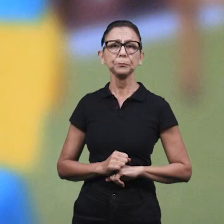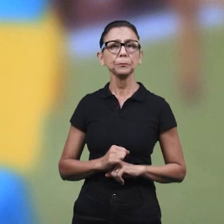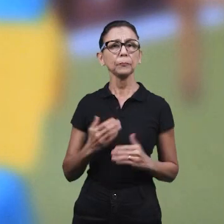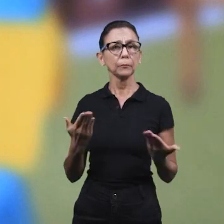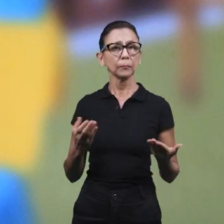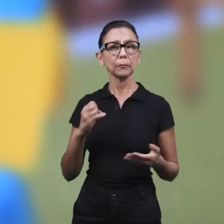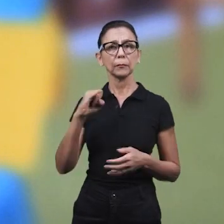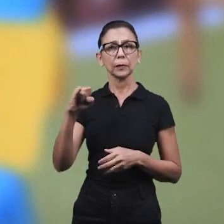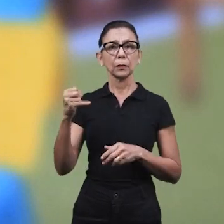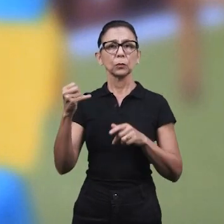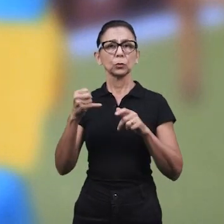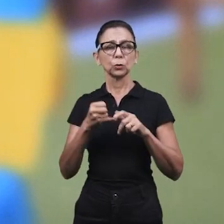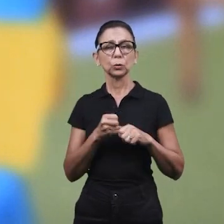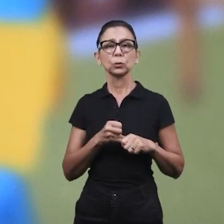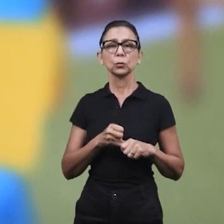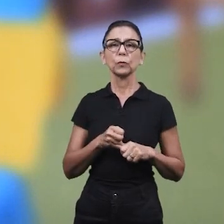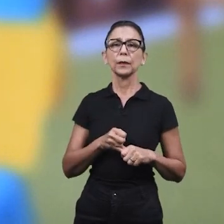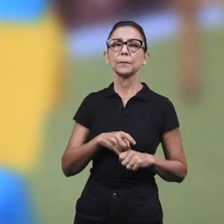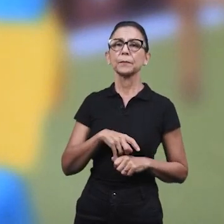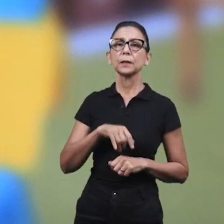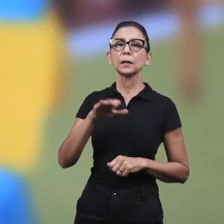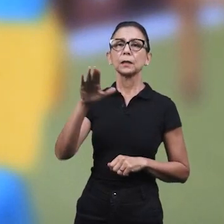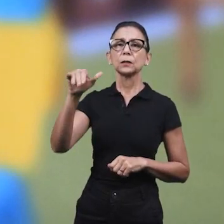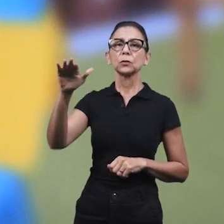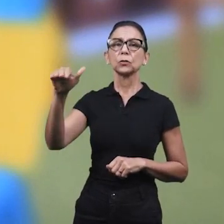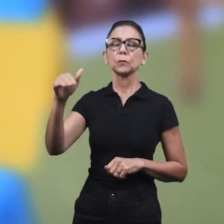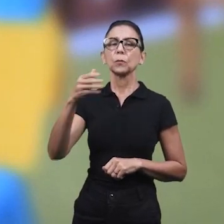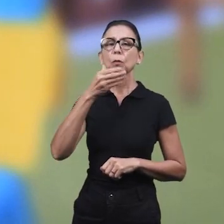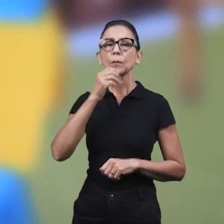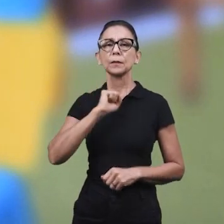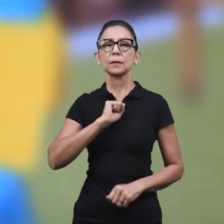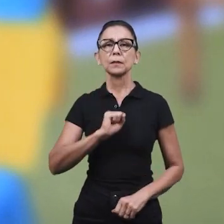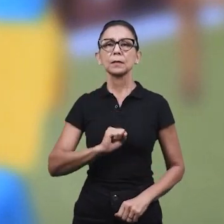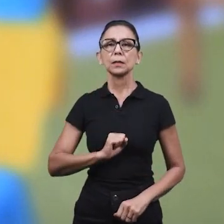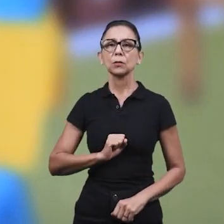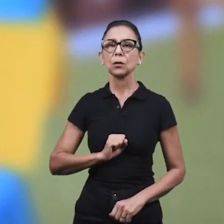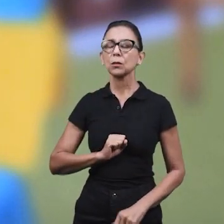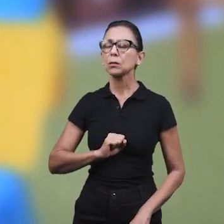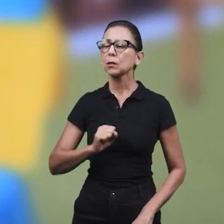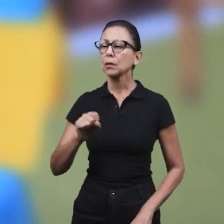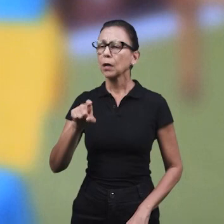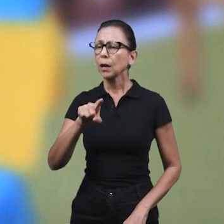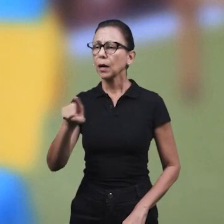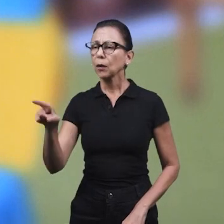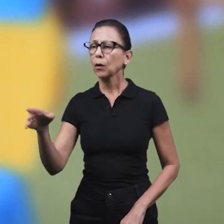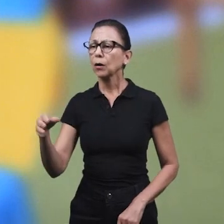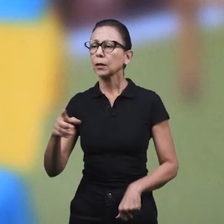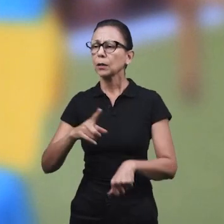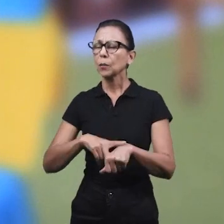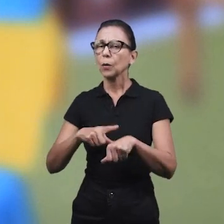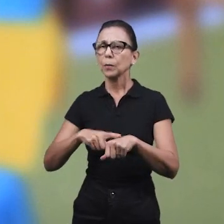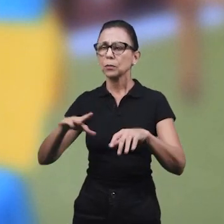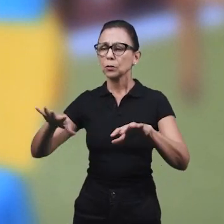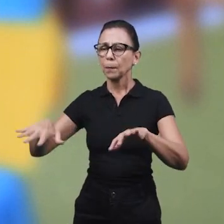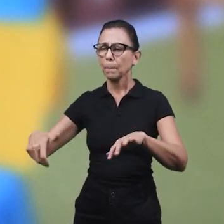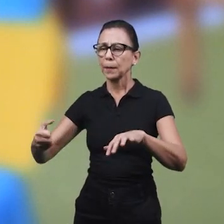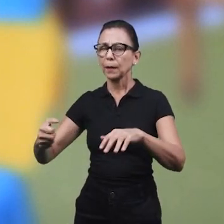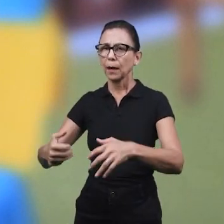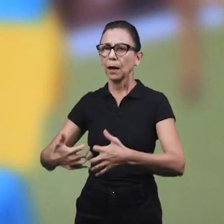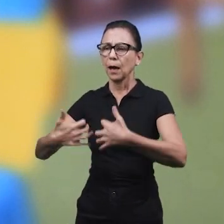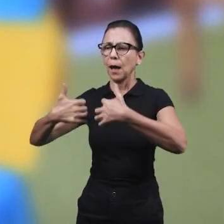aos sacerdotes que levantassem a arca do concerto do Senhor e fossem à frente do povo de